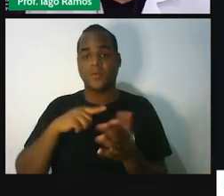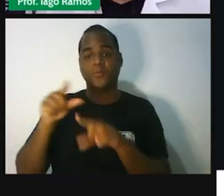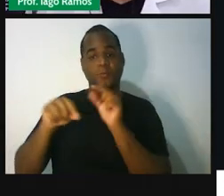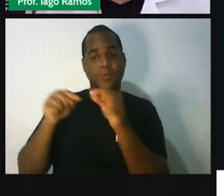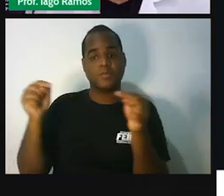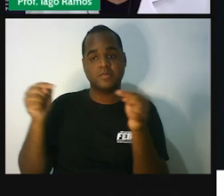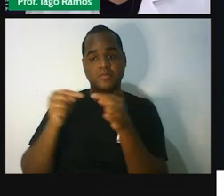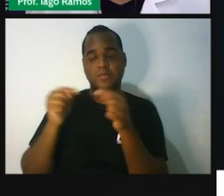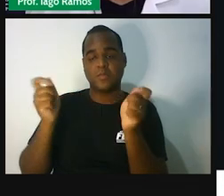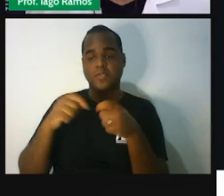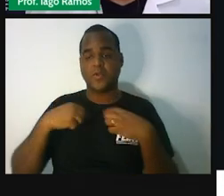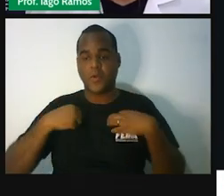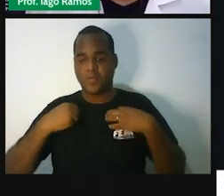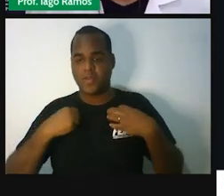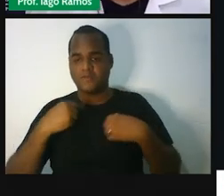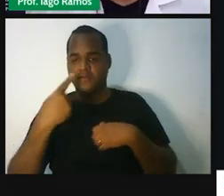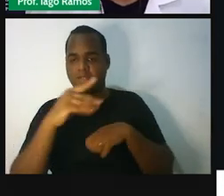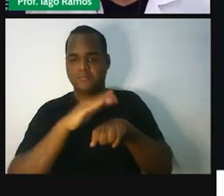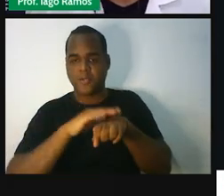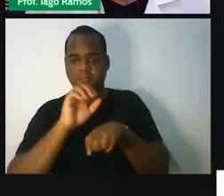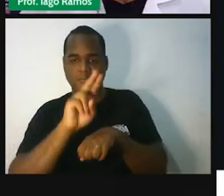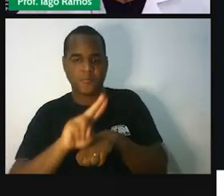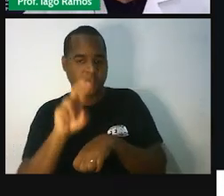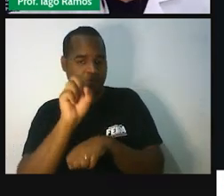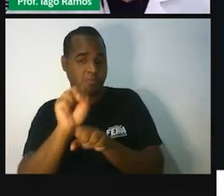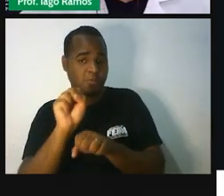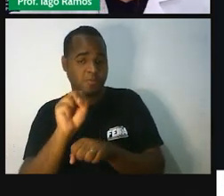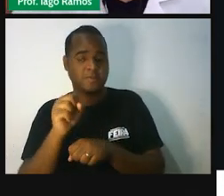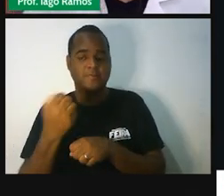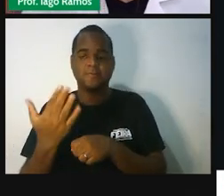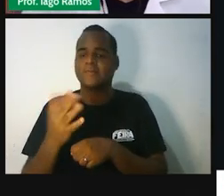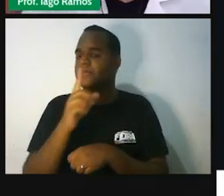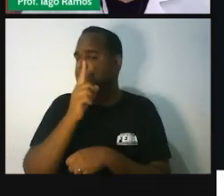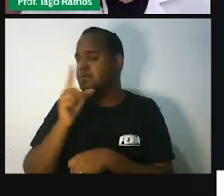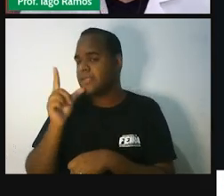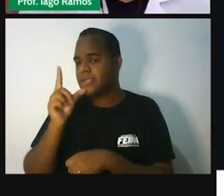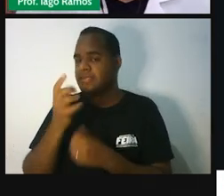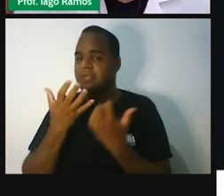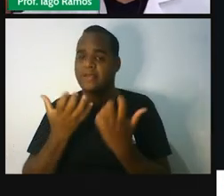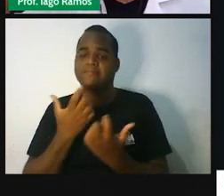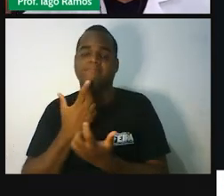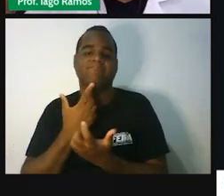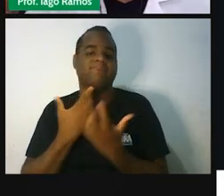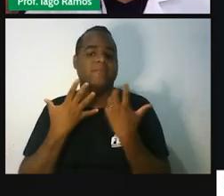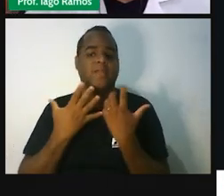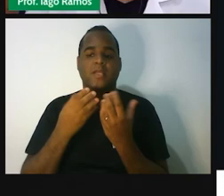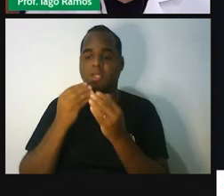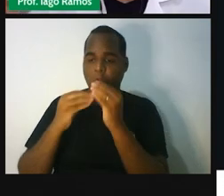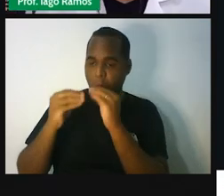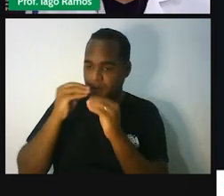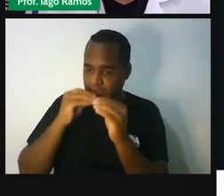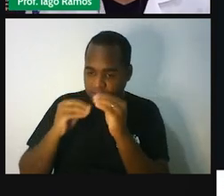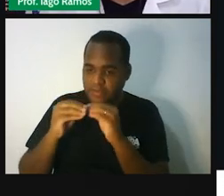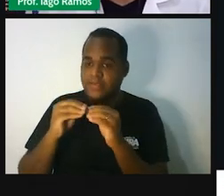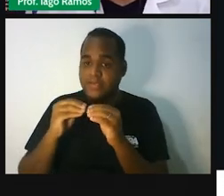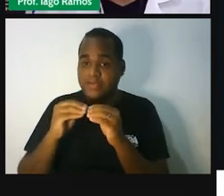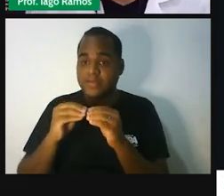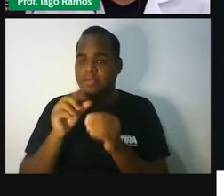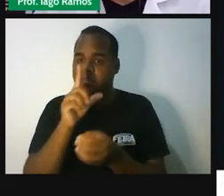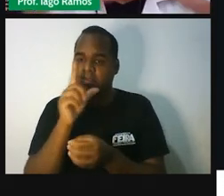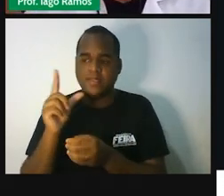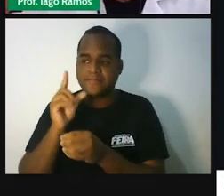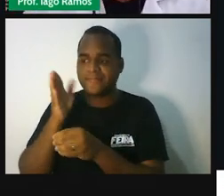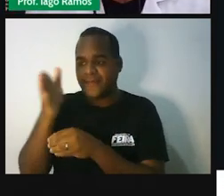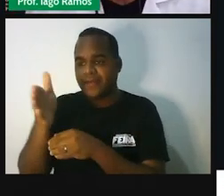escolher, né, as roupas que você vai usar para uma festa, escolher um lanche que você, né, vai consumir numa